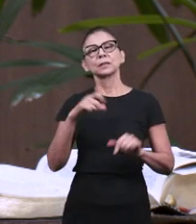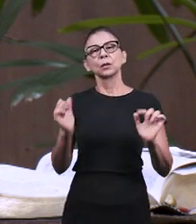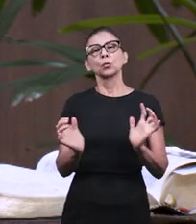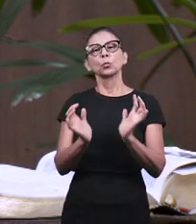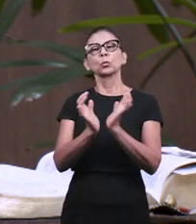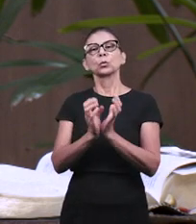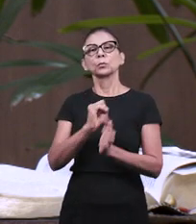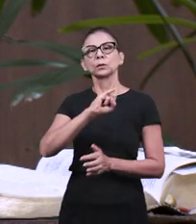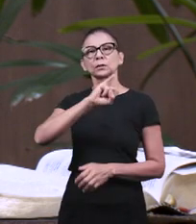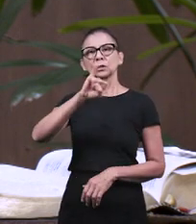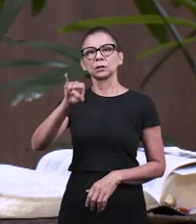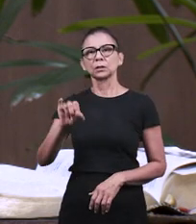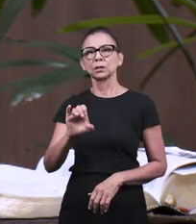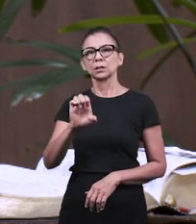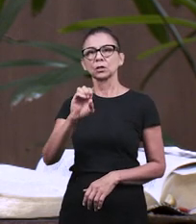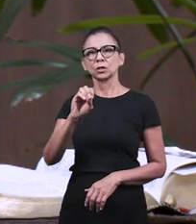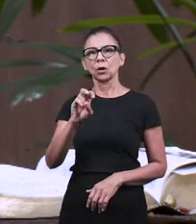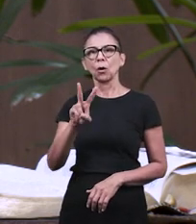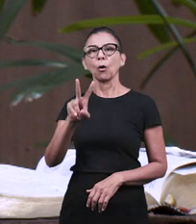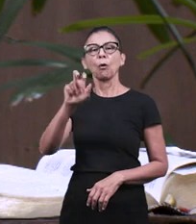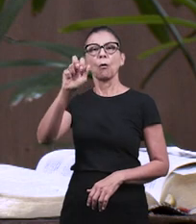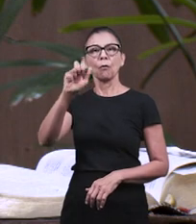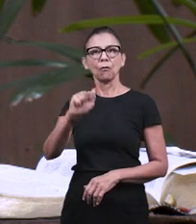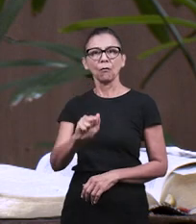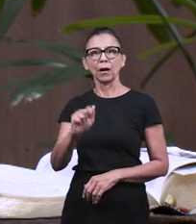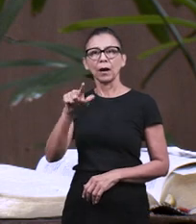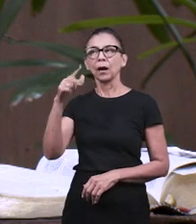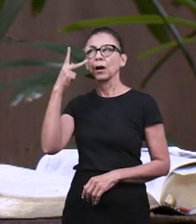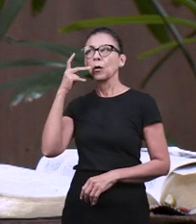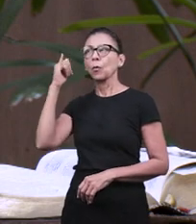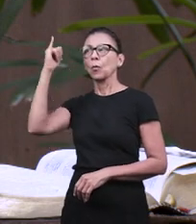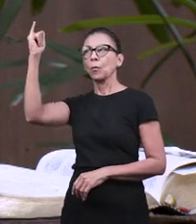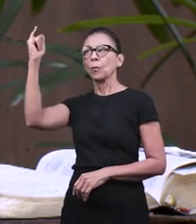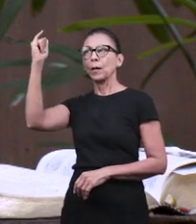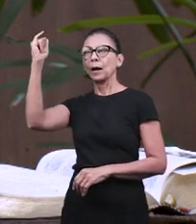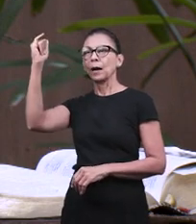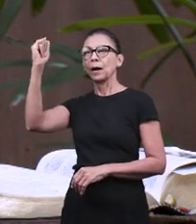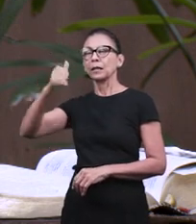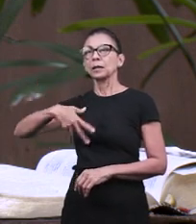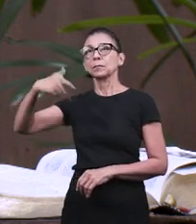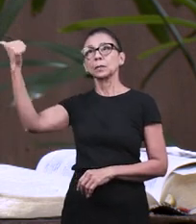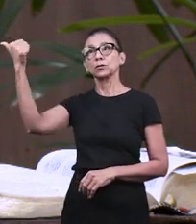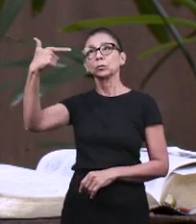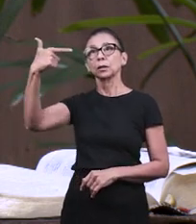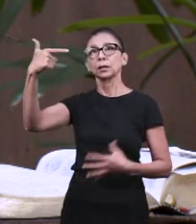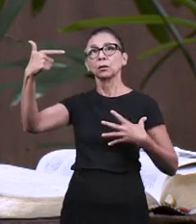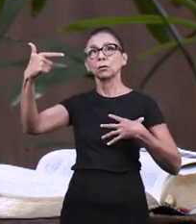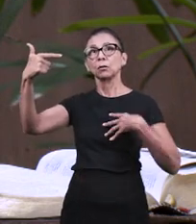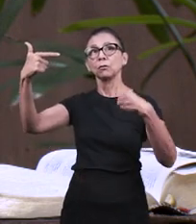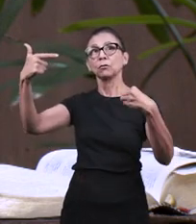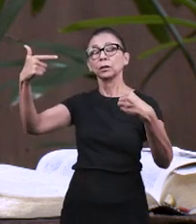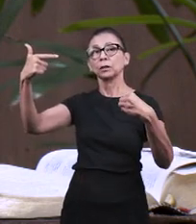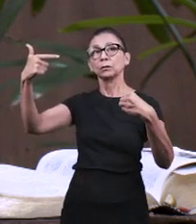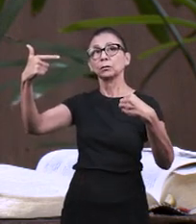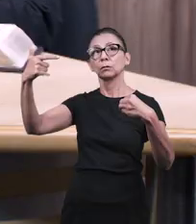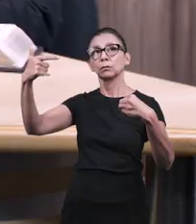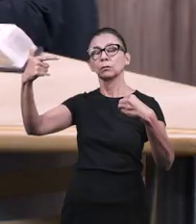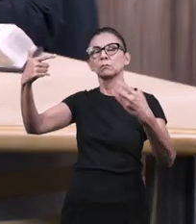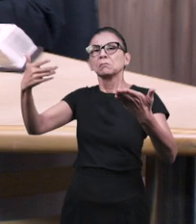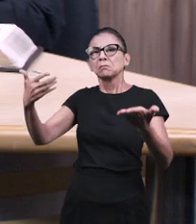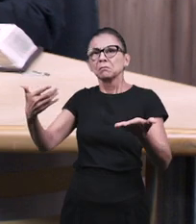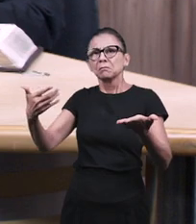assim, Jeová é o pai e o pai é maior do que o filho. Se eu posso ir ao maior, para que eu vou ao